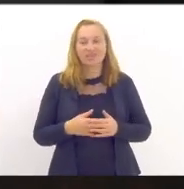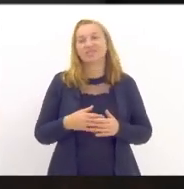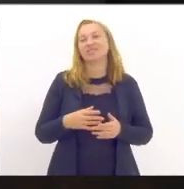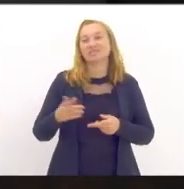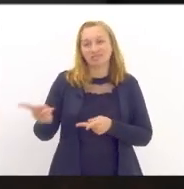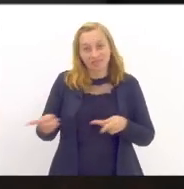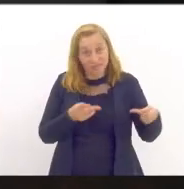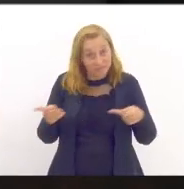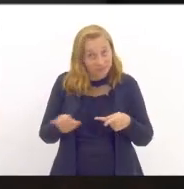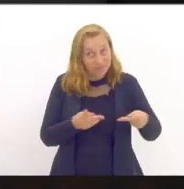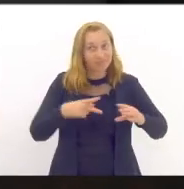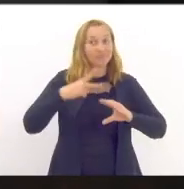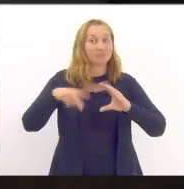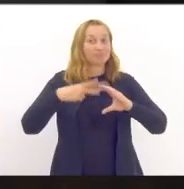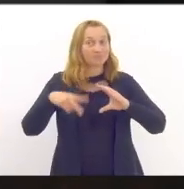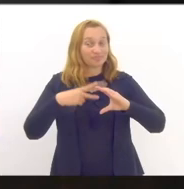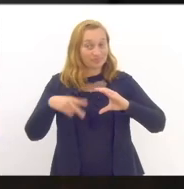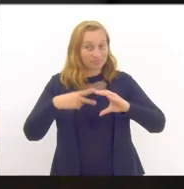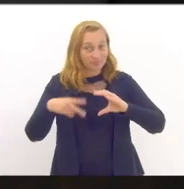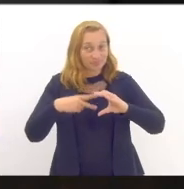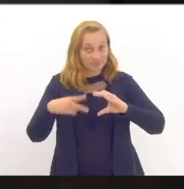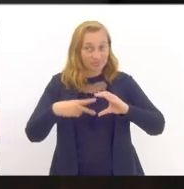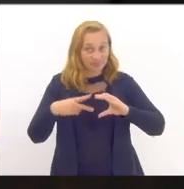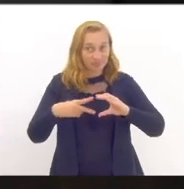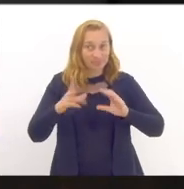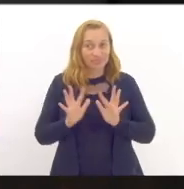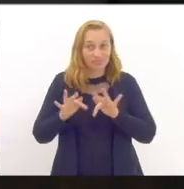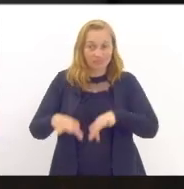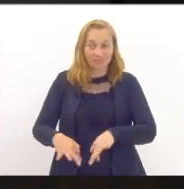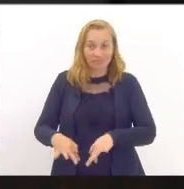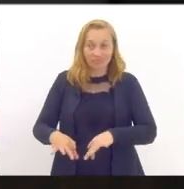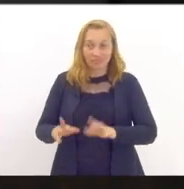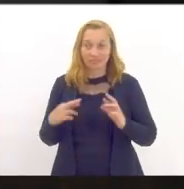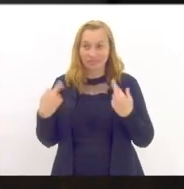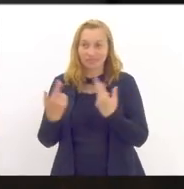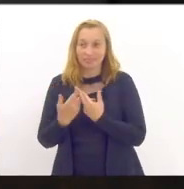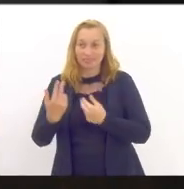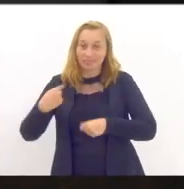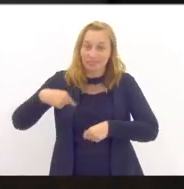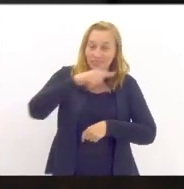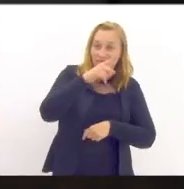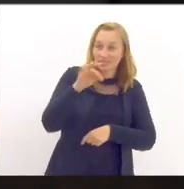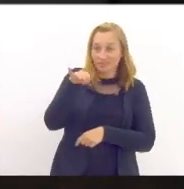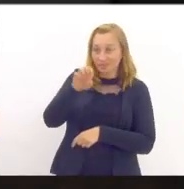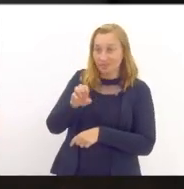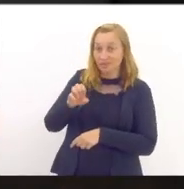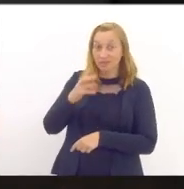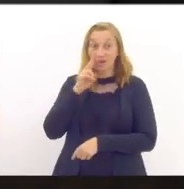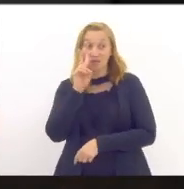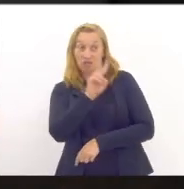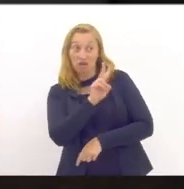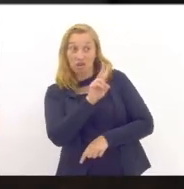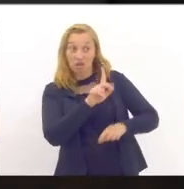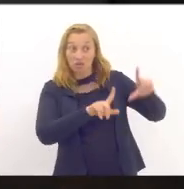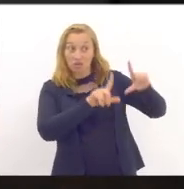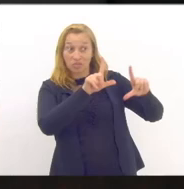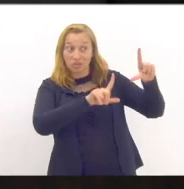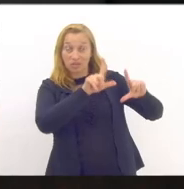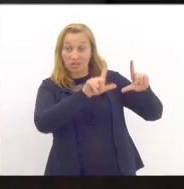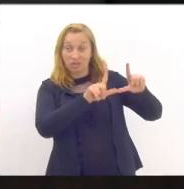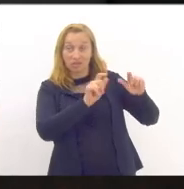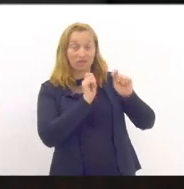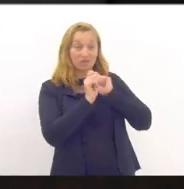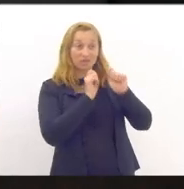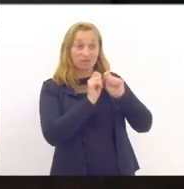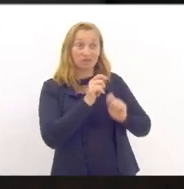na Câmara Municipal, acabando as sessões, a gente sobe para os gabinetes para ouvir e ver de perto o que ele